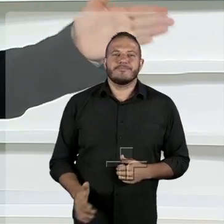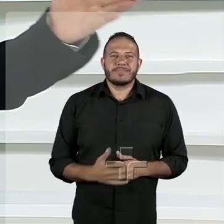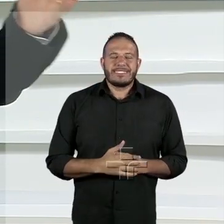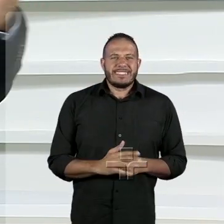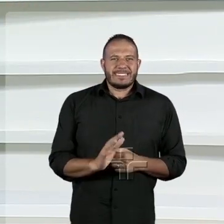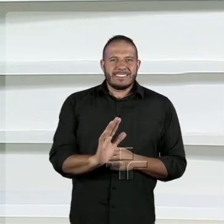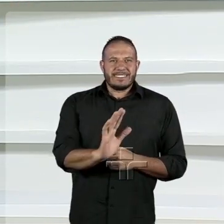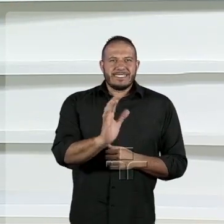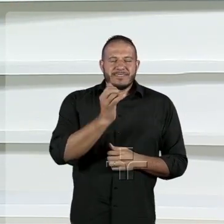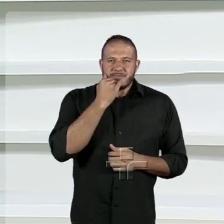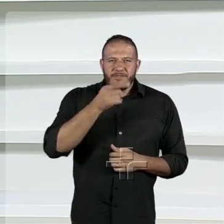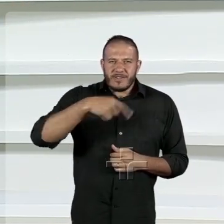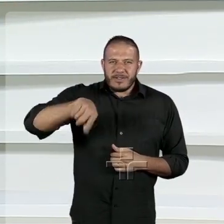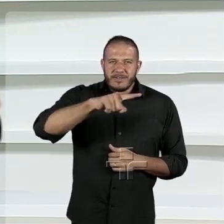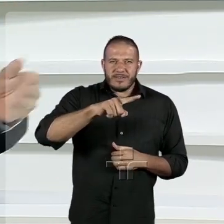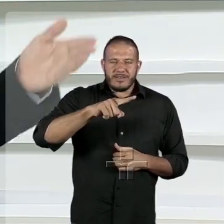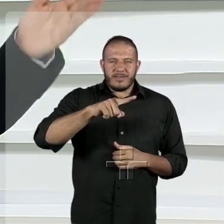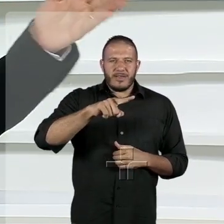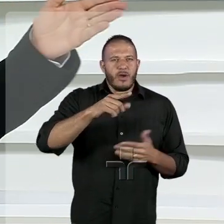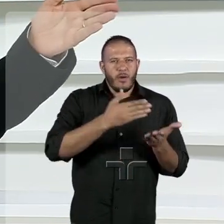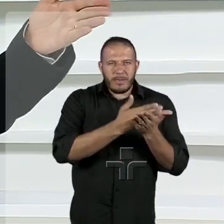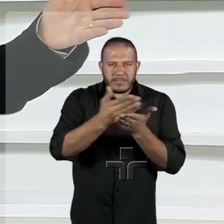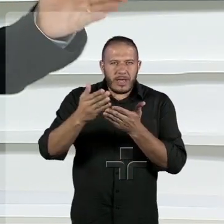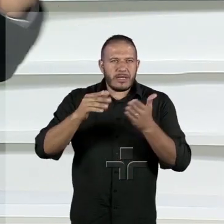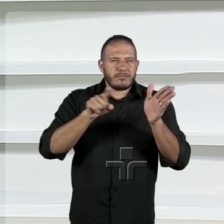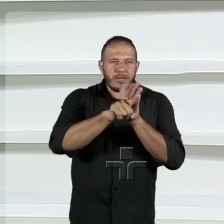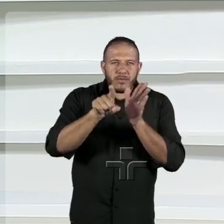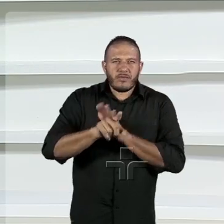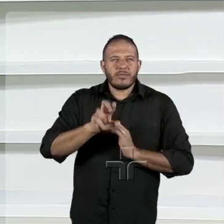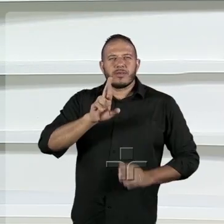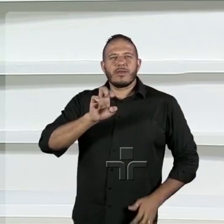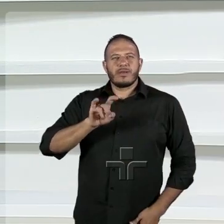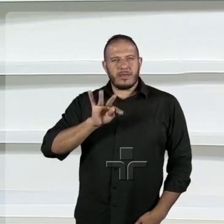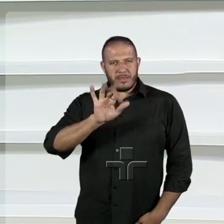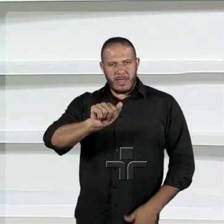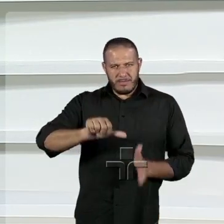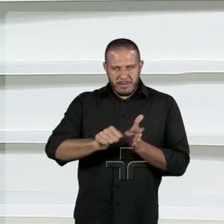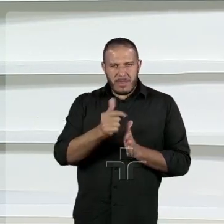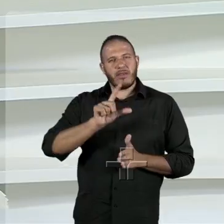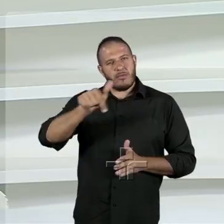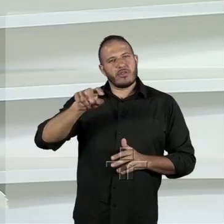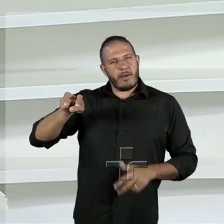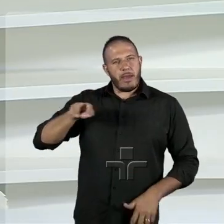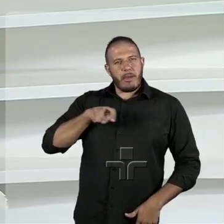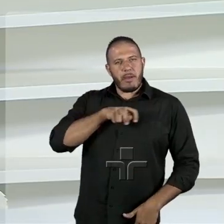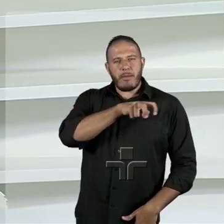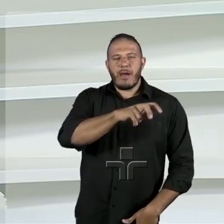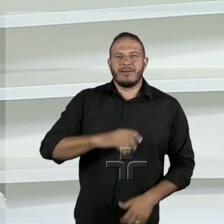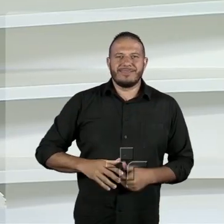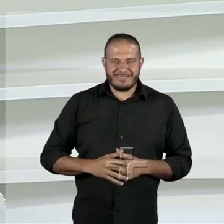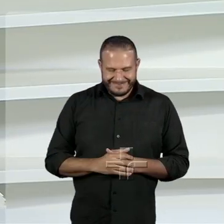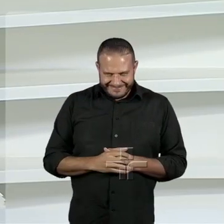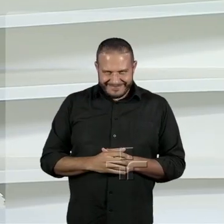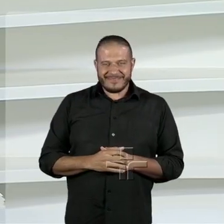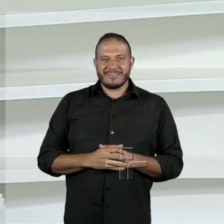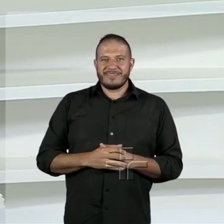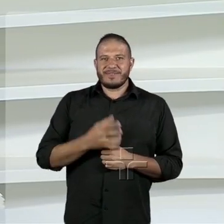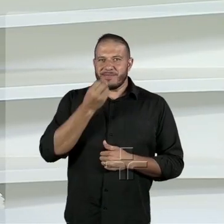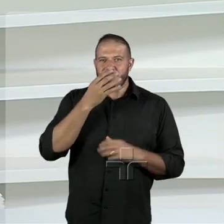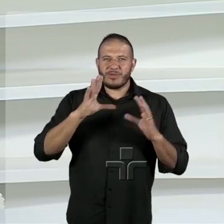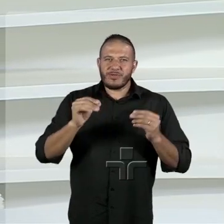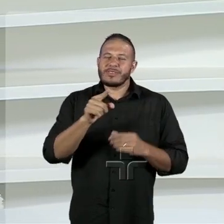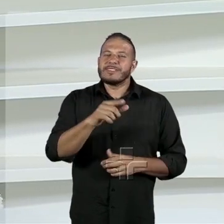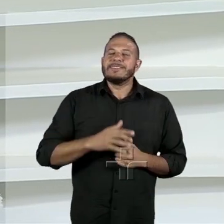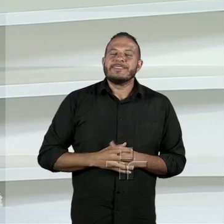vai começar nossas perguntas aqui com a Renata e seguindo essa ordem. Tudo bem? Boa noite. Boa noite. O senhor acha